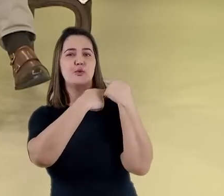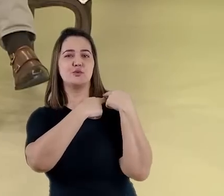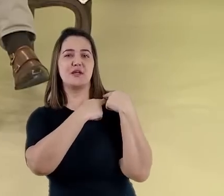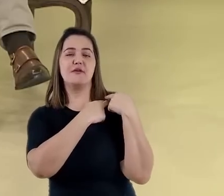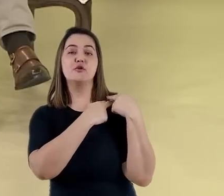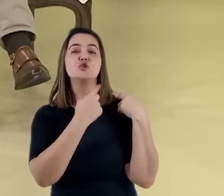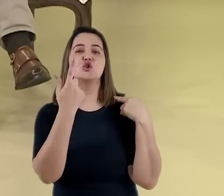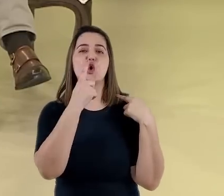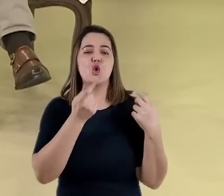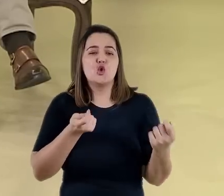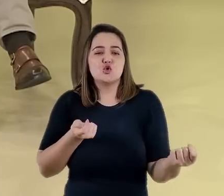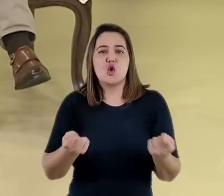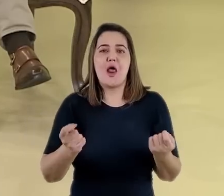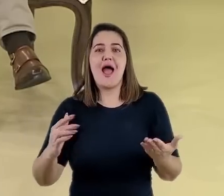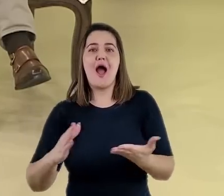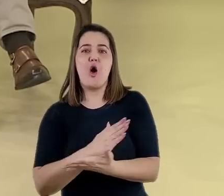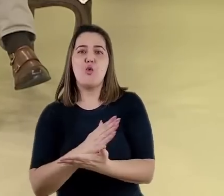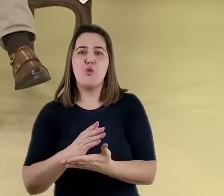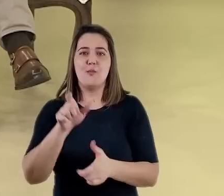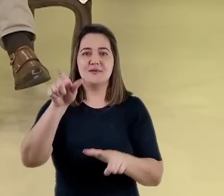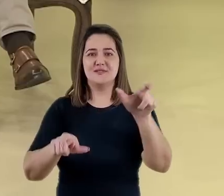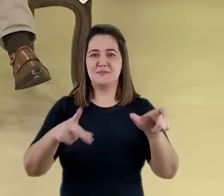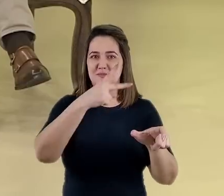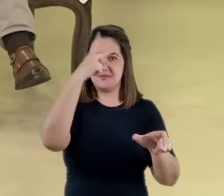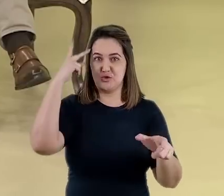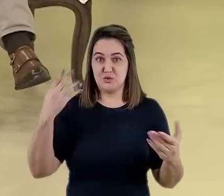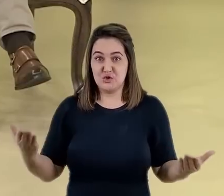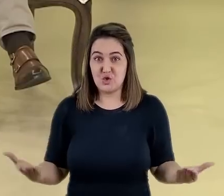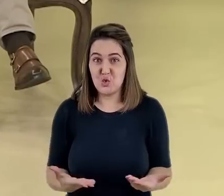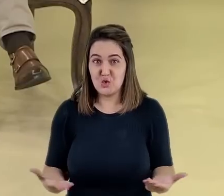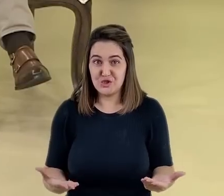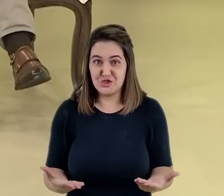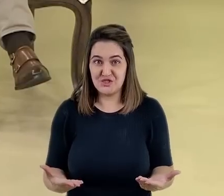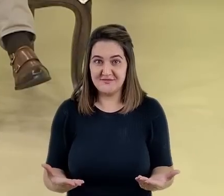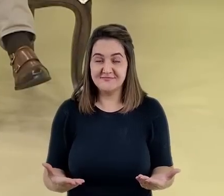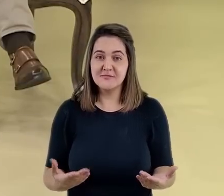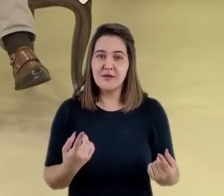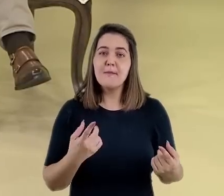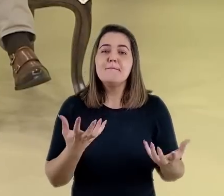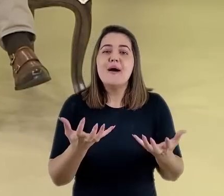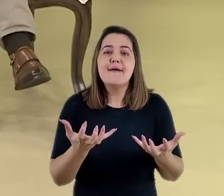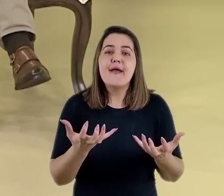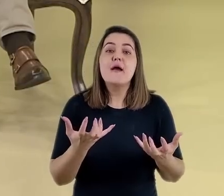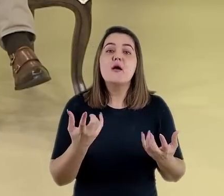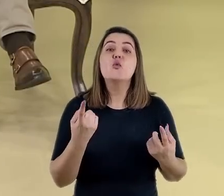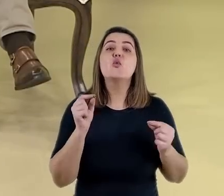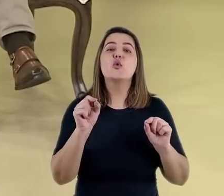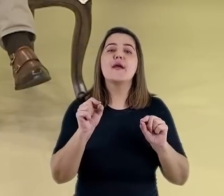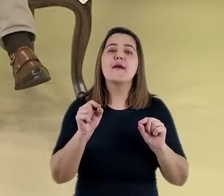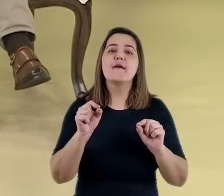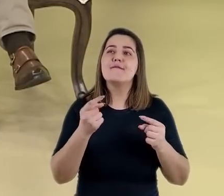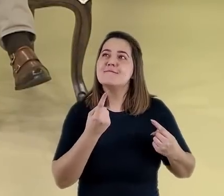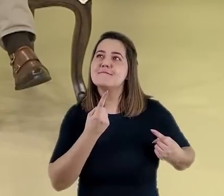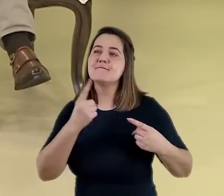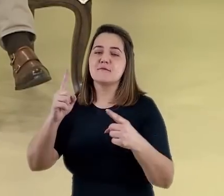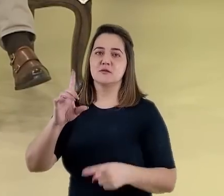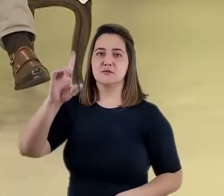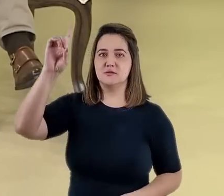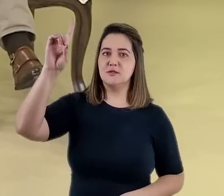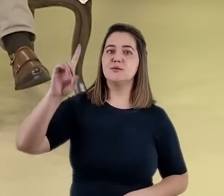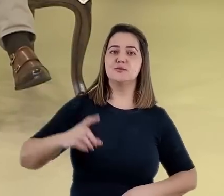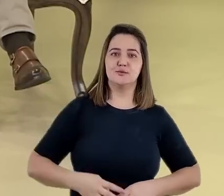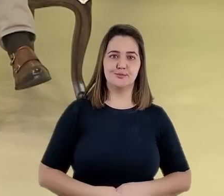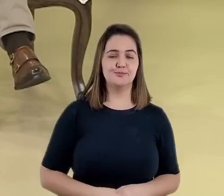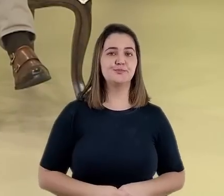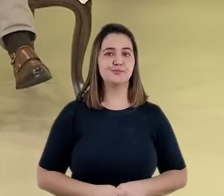muitos agentes humanos que estão fazendo um serviço em prol da causa das trevas. Isso é muito